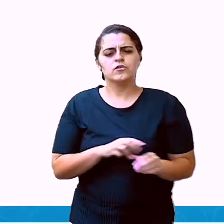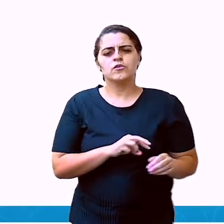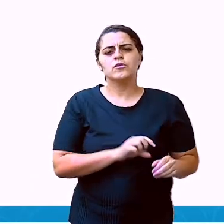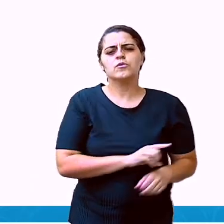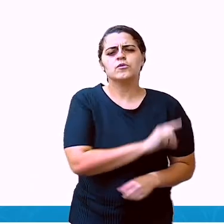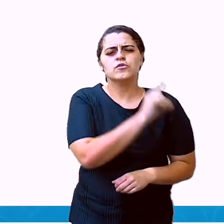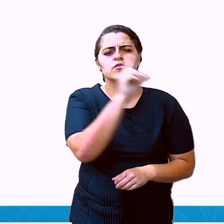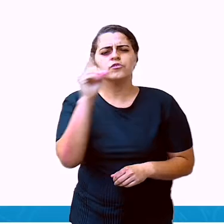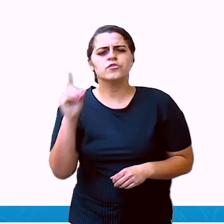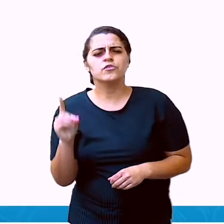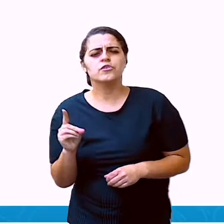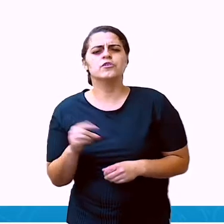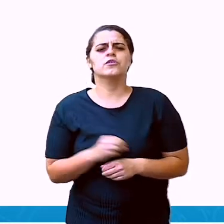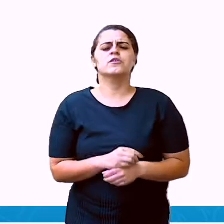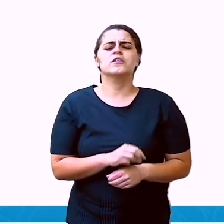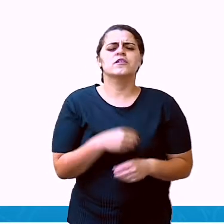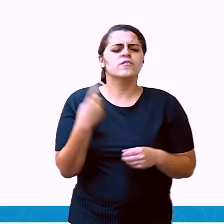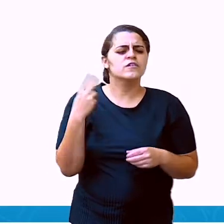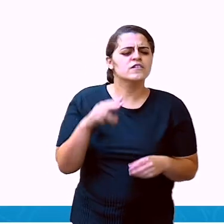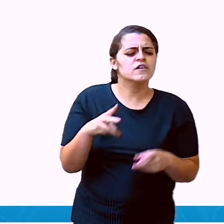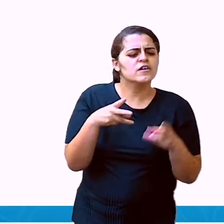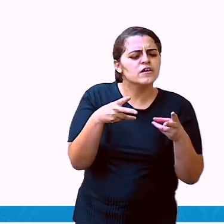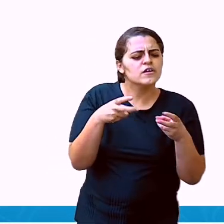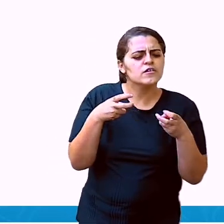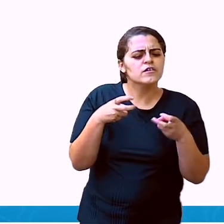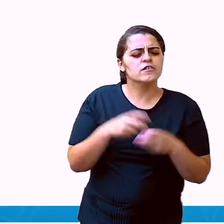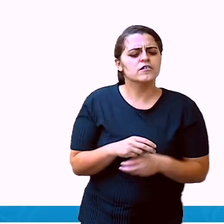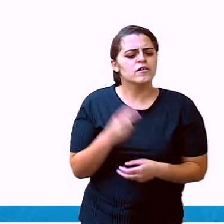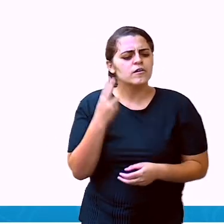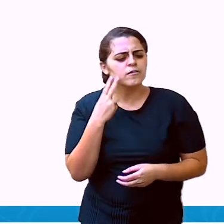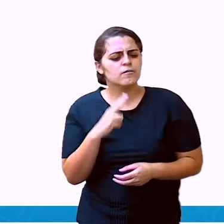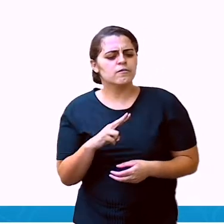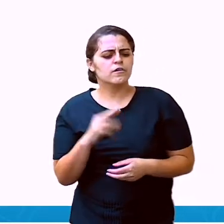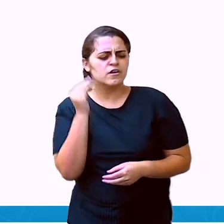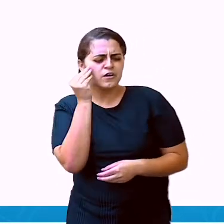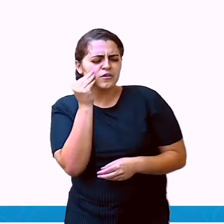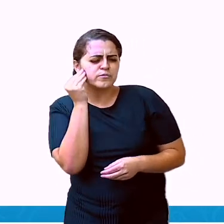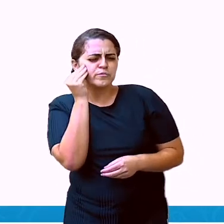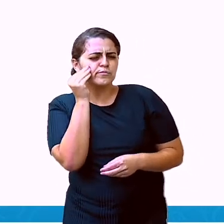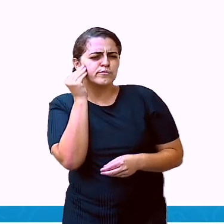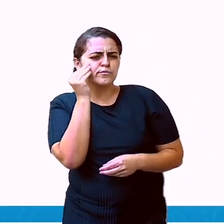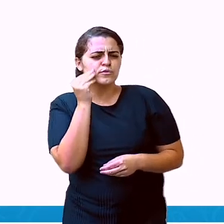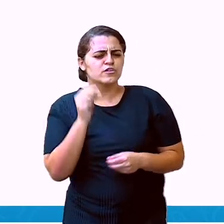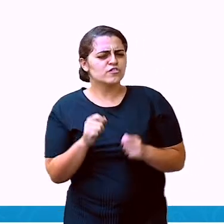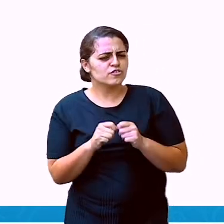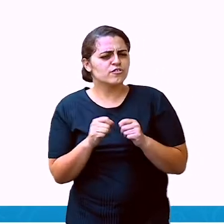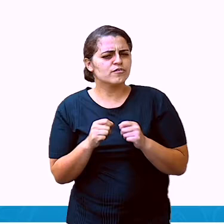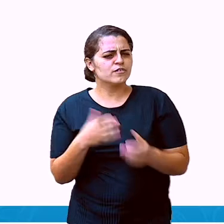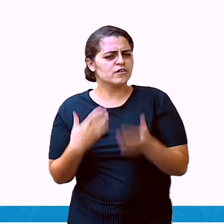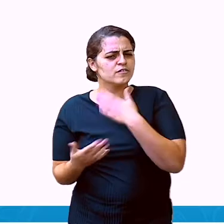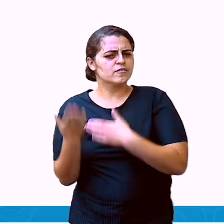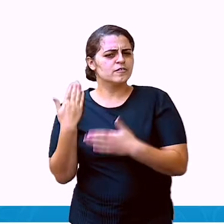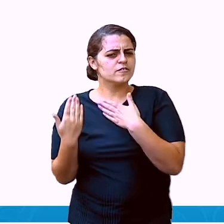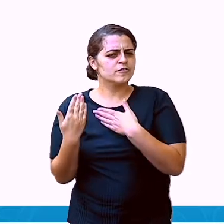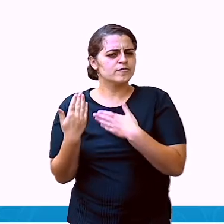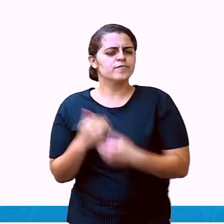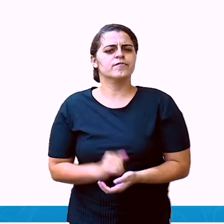dias que você ia observar aquele experimento que nós fizemos na aula